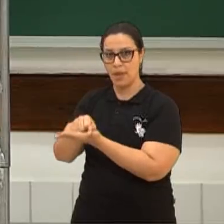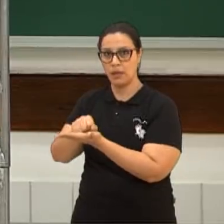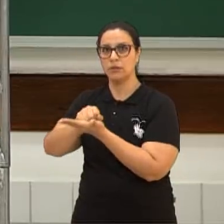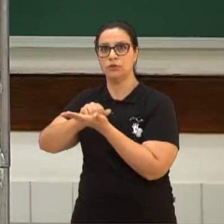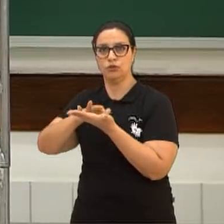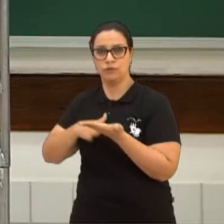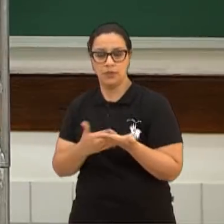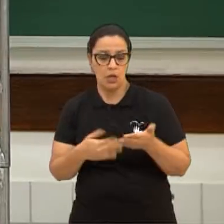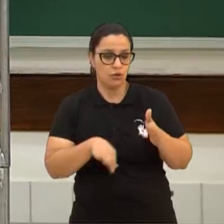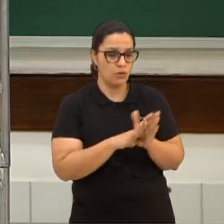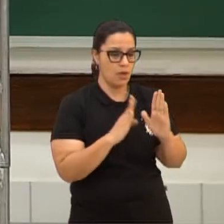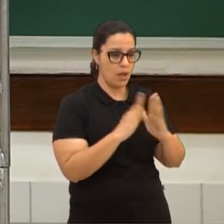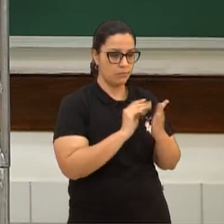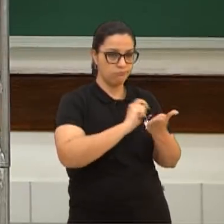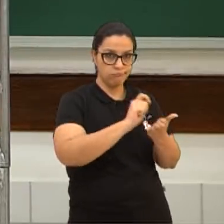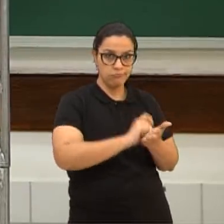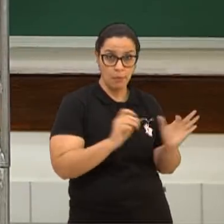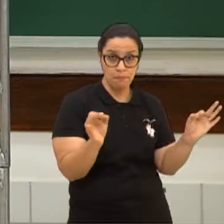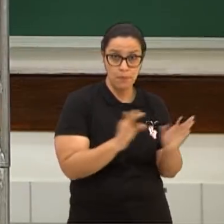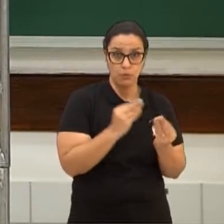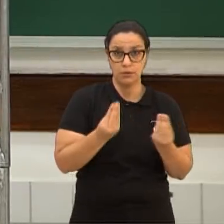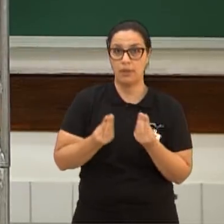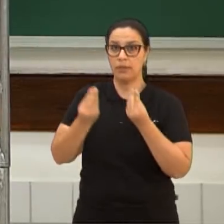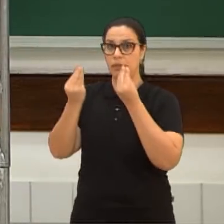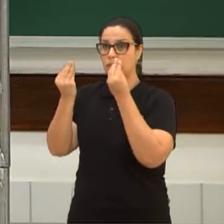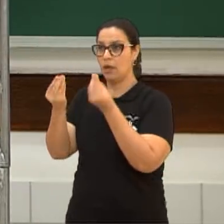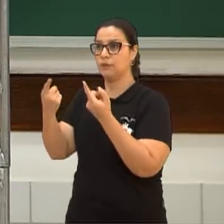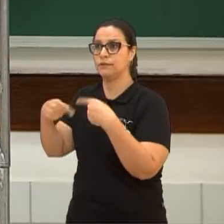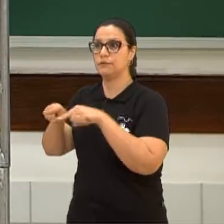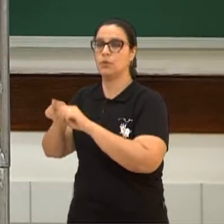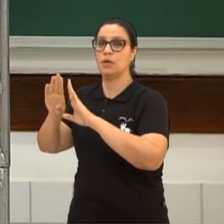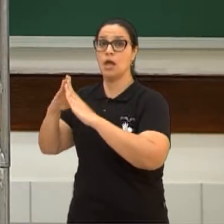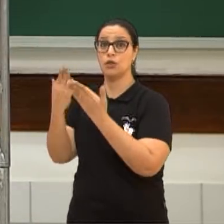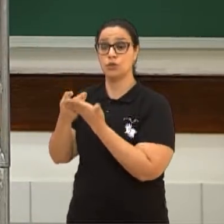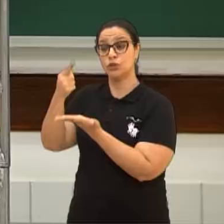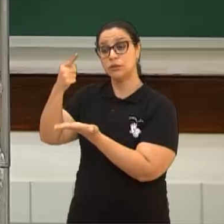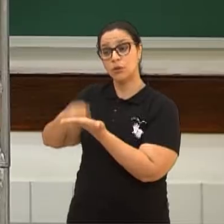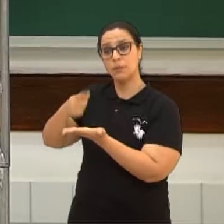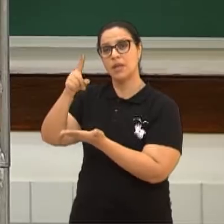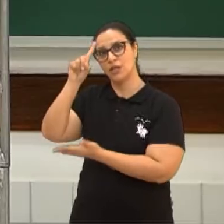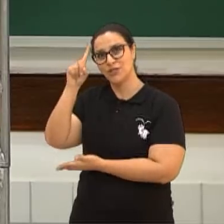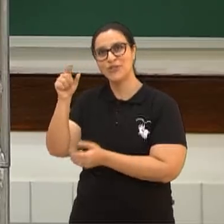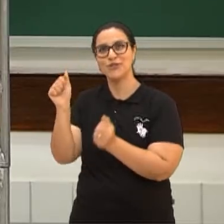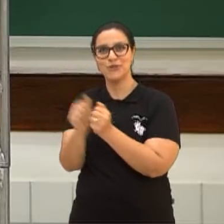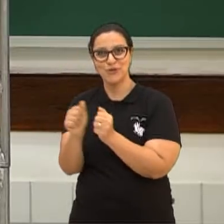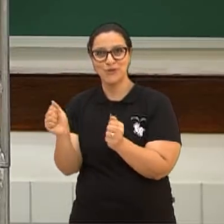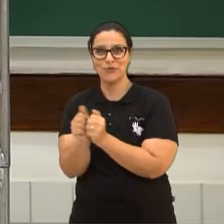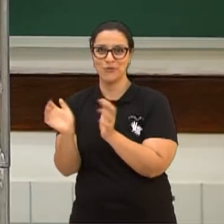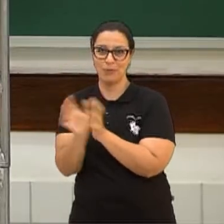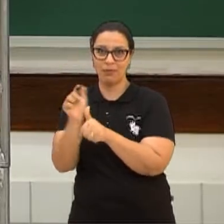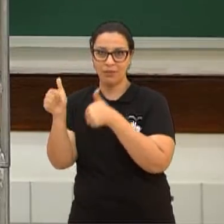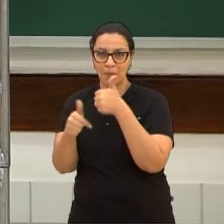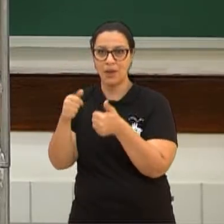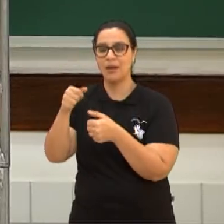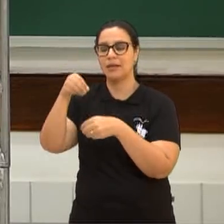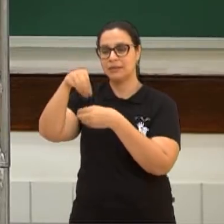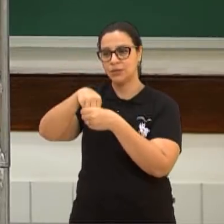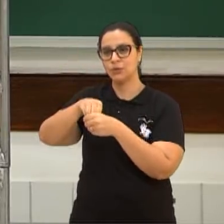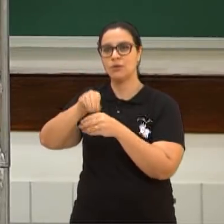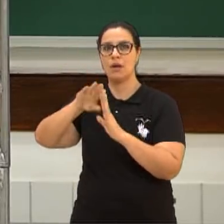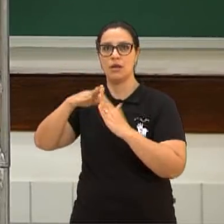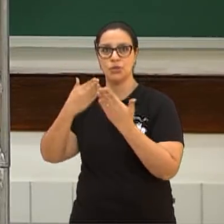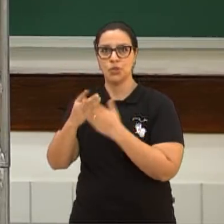e depois vai devolvê-la sempre na data combinada com o pessoal lá da escola. Ou seu